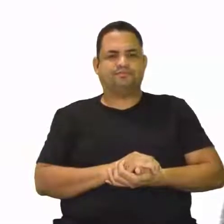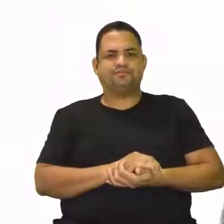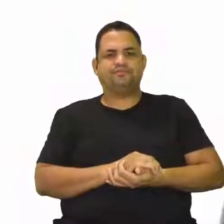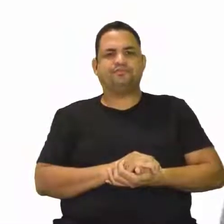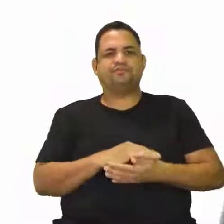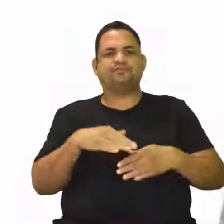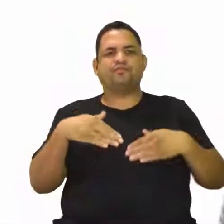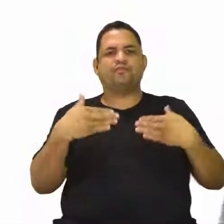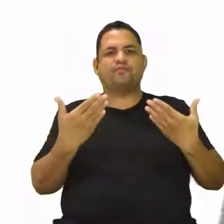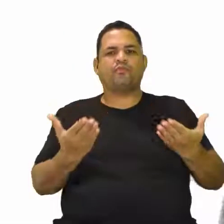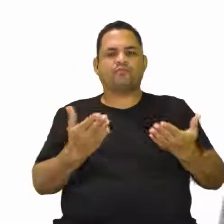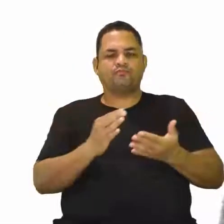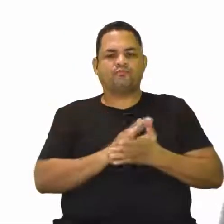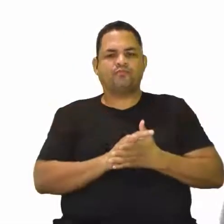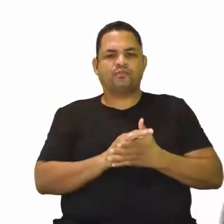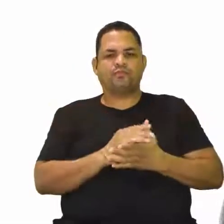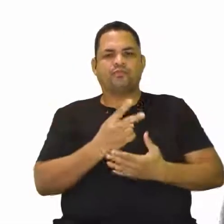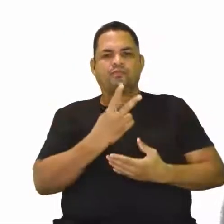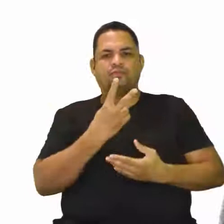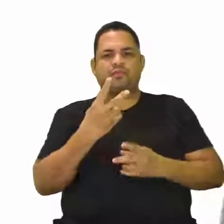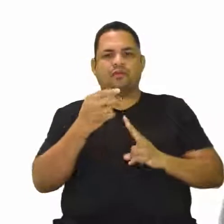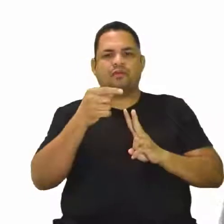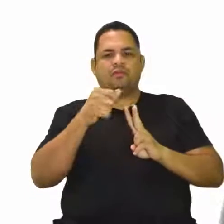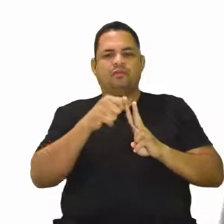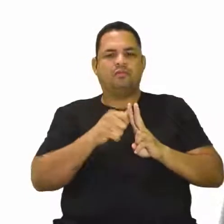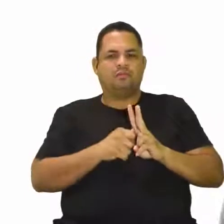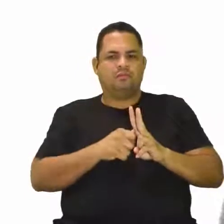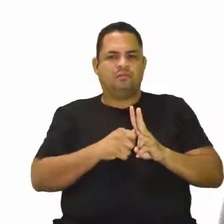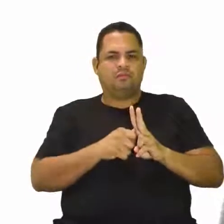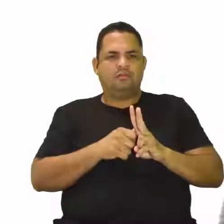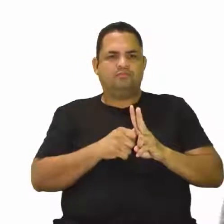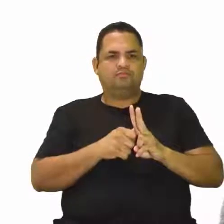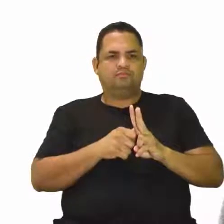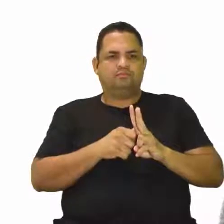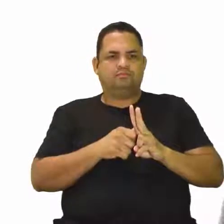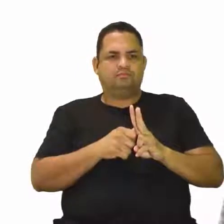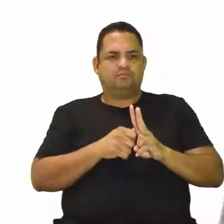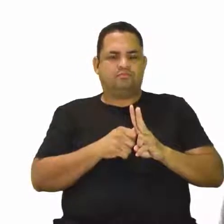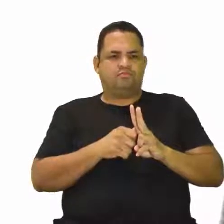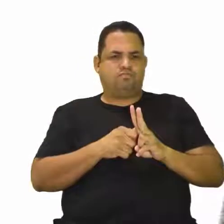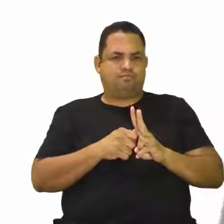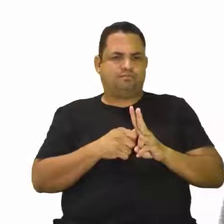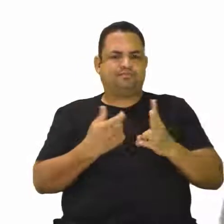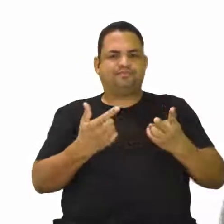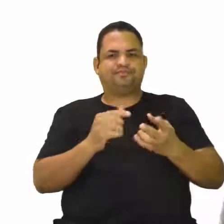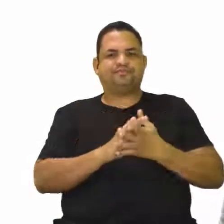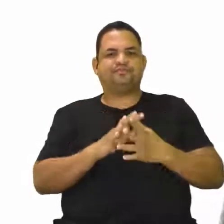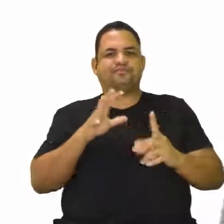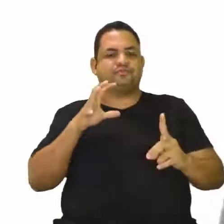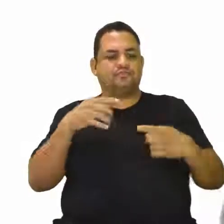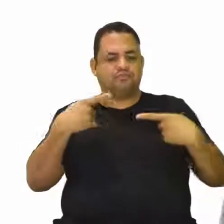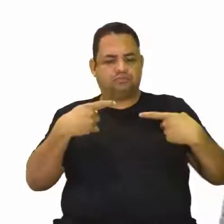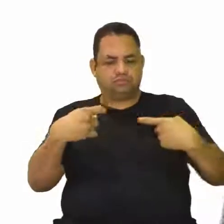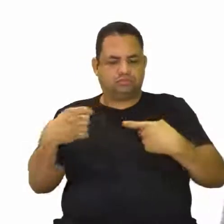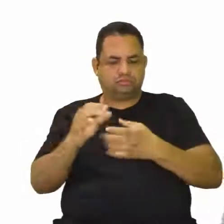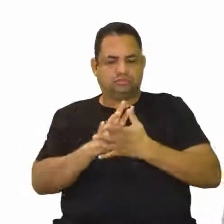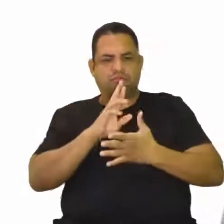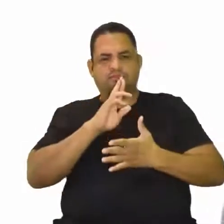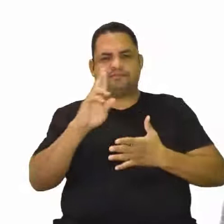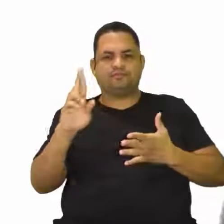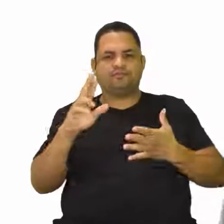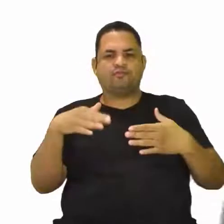quando eu falei foram dois meses volto para o quadro vamos lá foram dois meses enfrentando a União Soviética